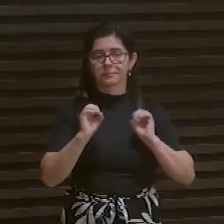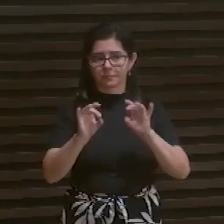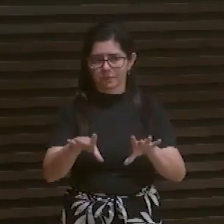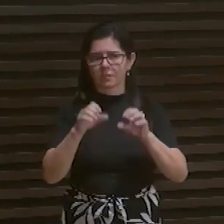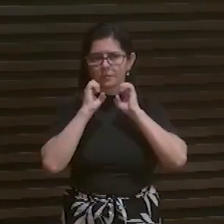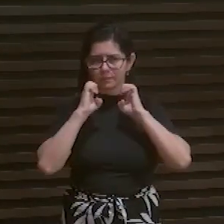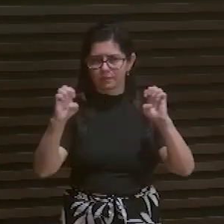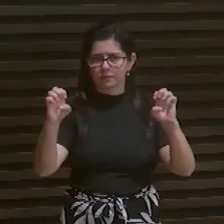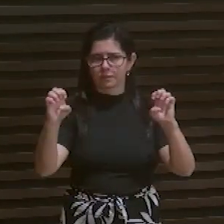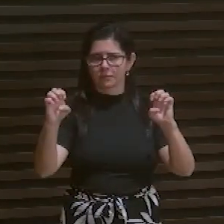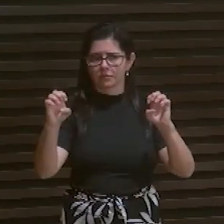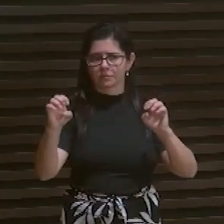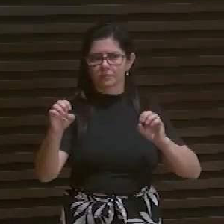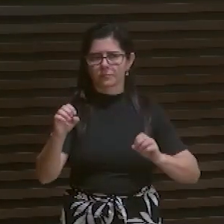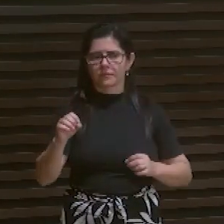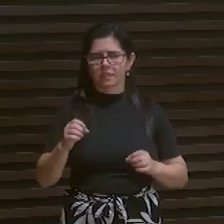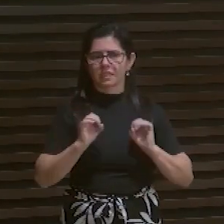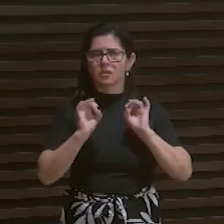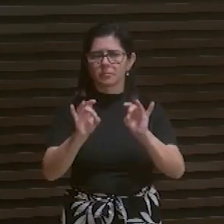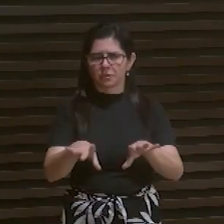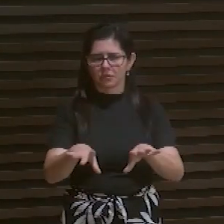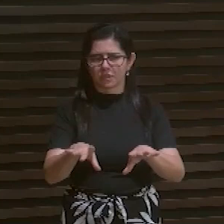a mensagem da cruz e tudo que o Senhor